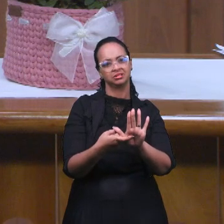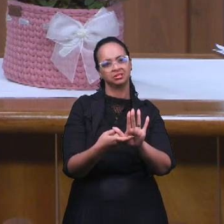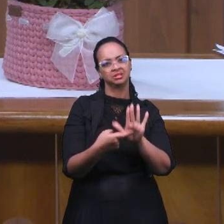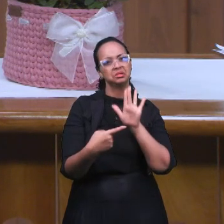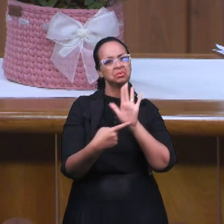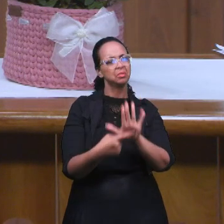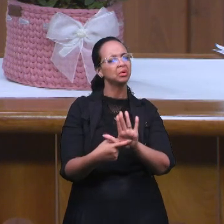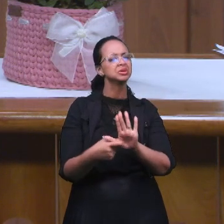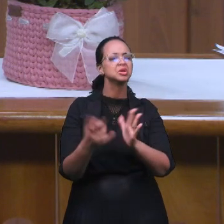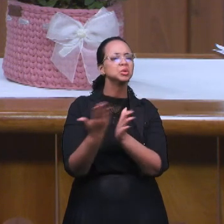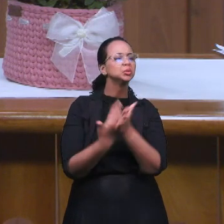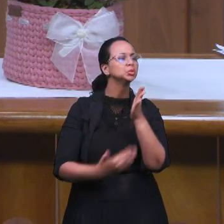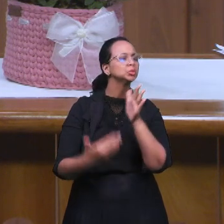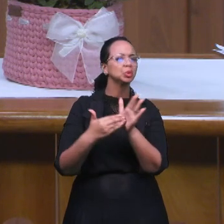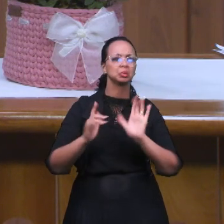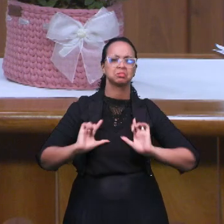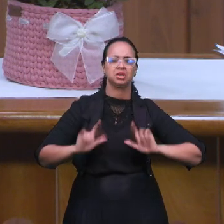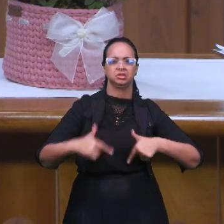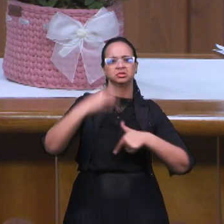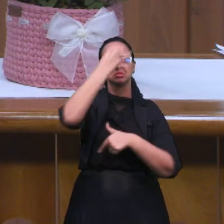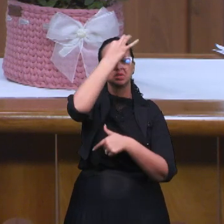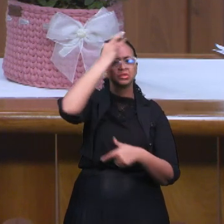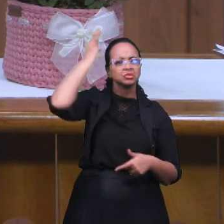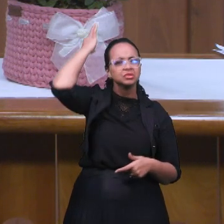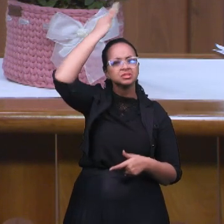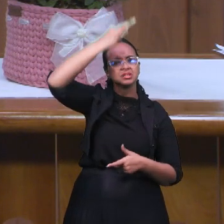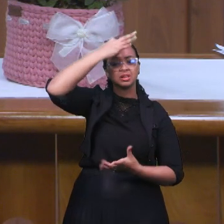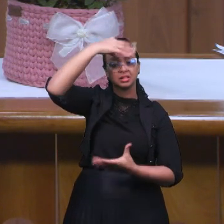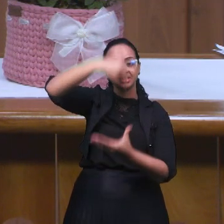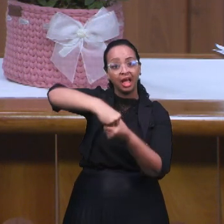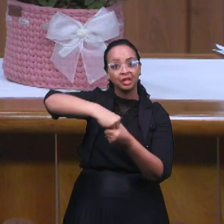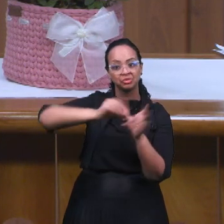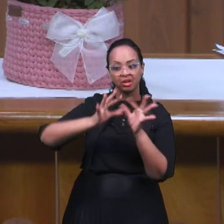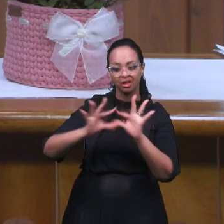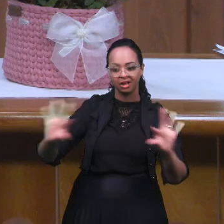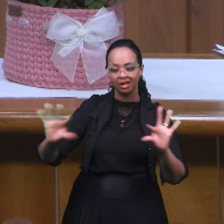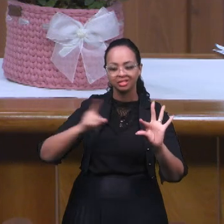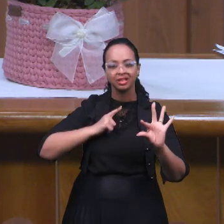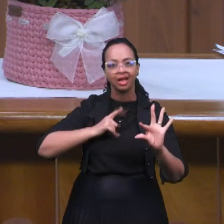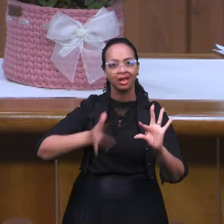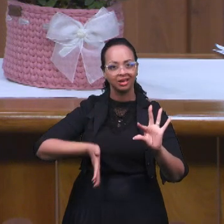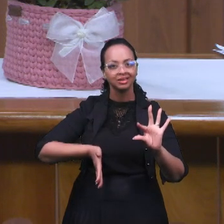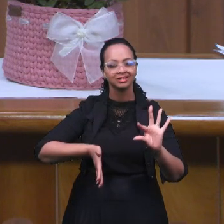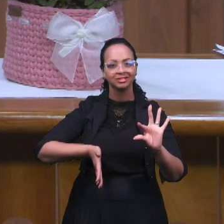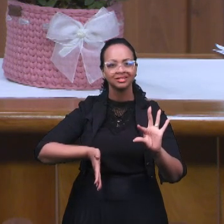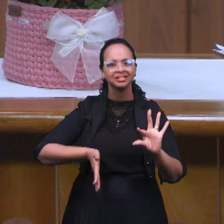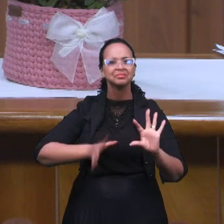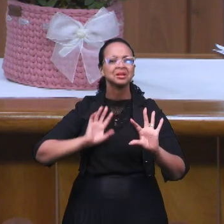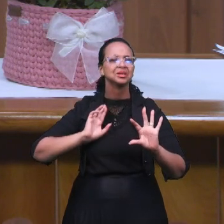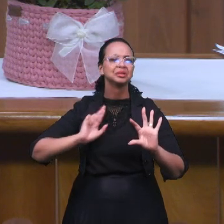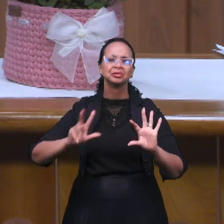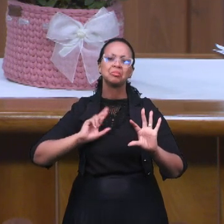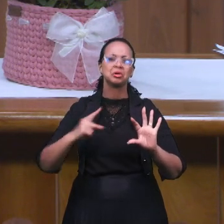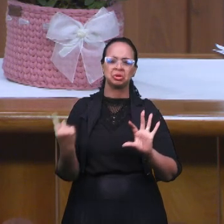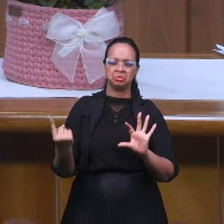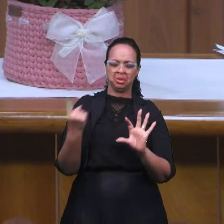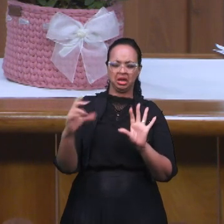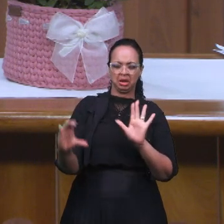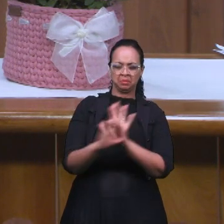a operação do Espírito Santo está aqui. Temos que descobrir, nós não podemos partir do capítulo